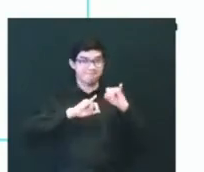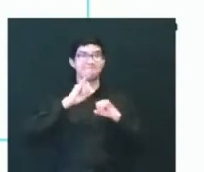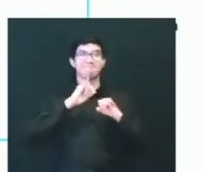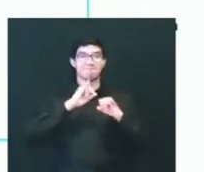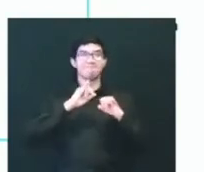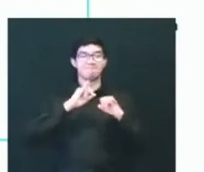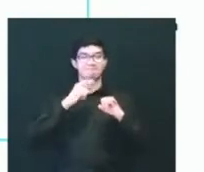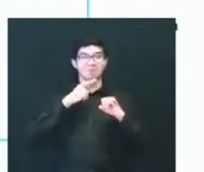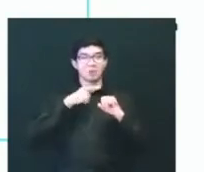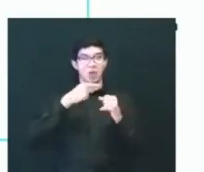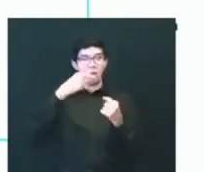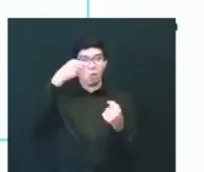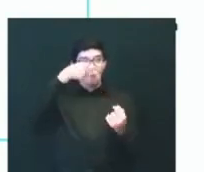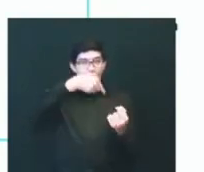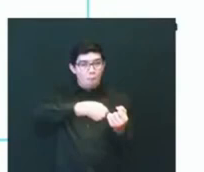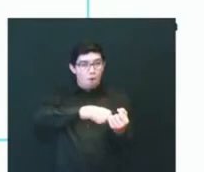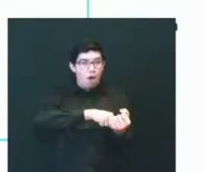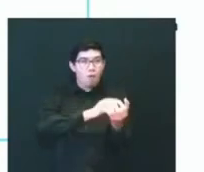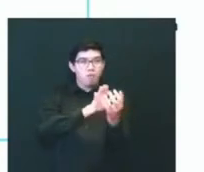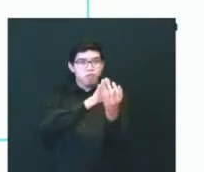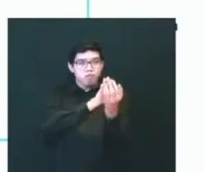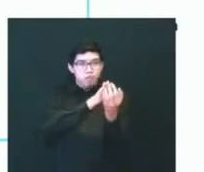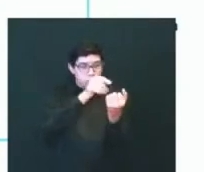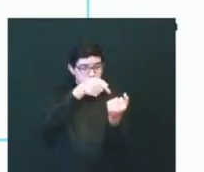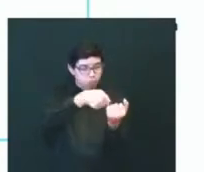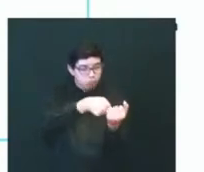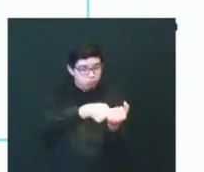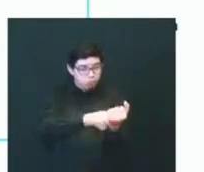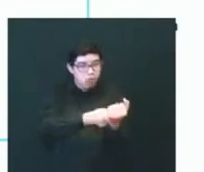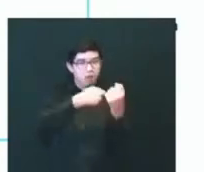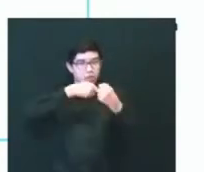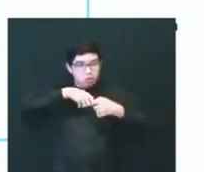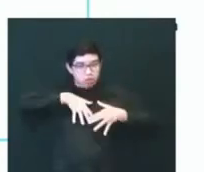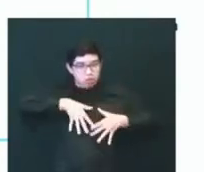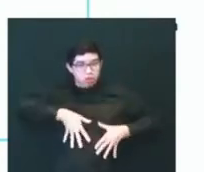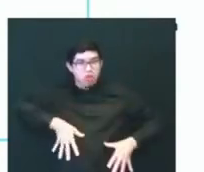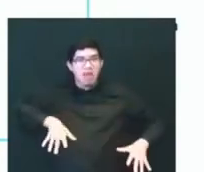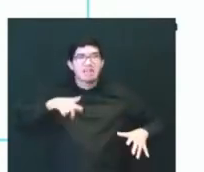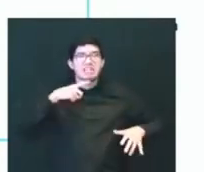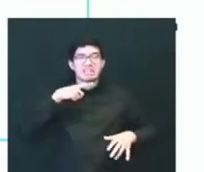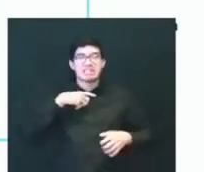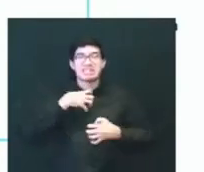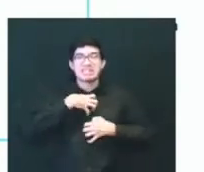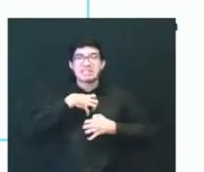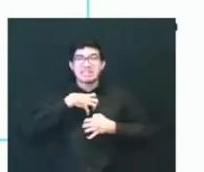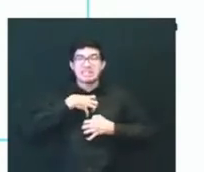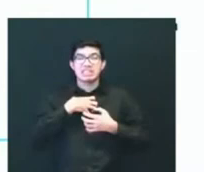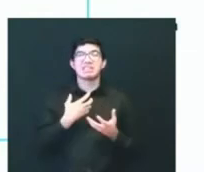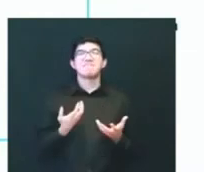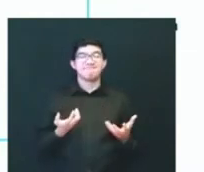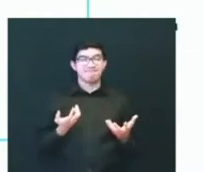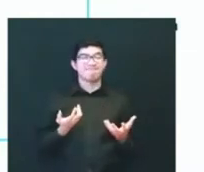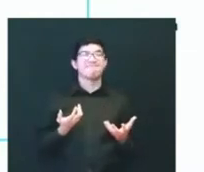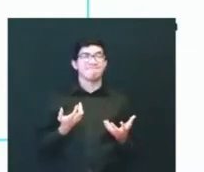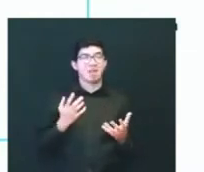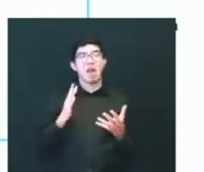corpo todo, né? E gera sintomas. Pode ser sintomas leves, sintomas graves. Tem paciente que sente muito sintoma,